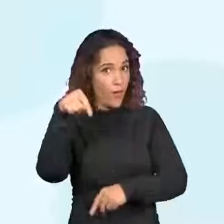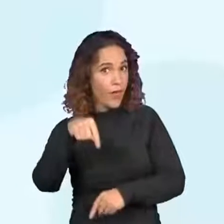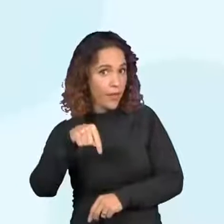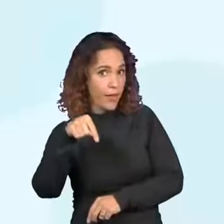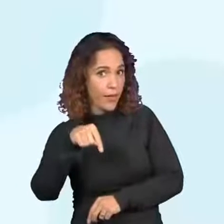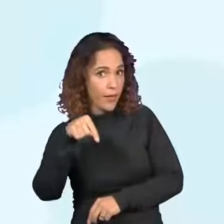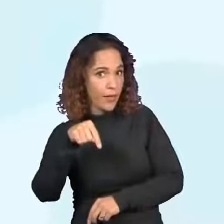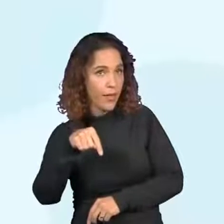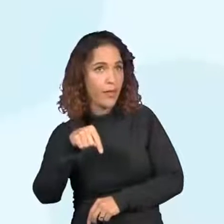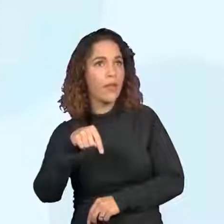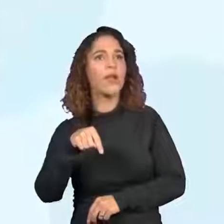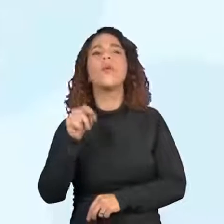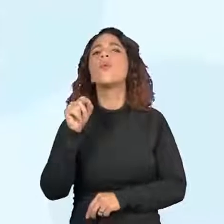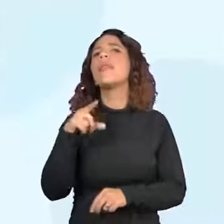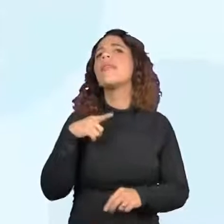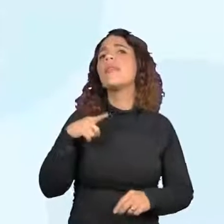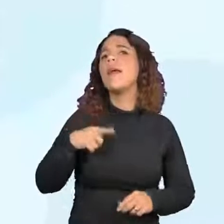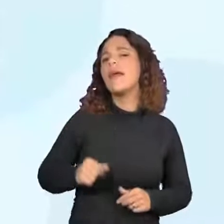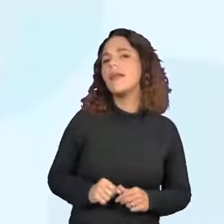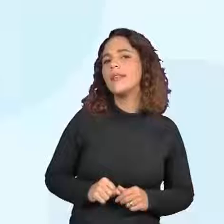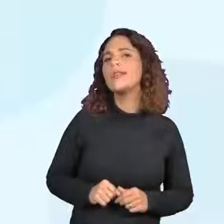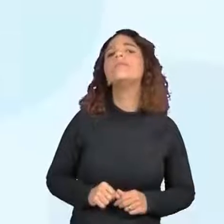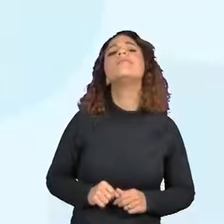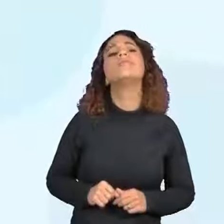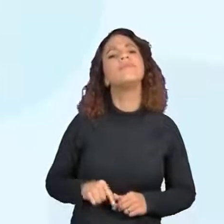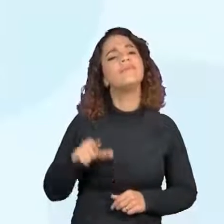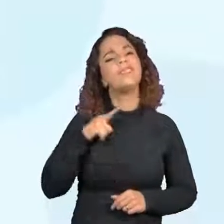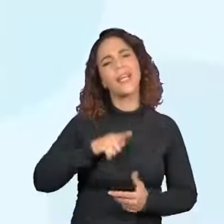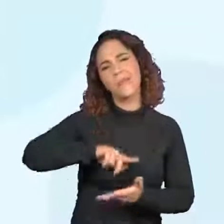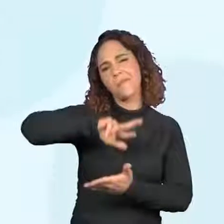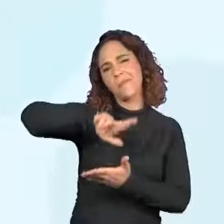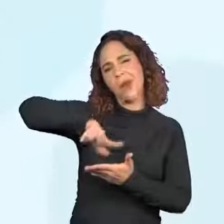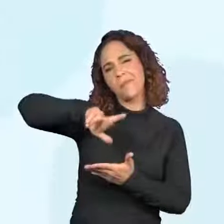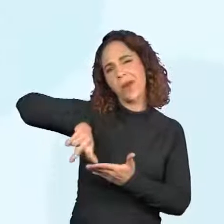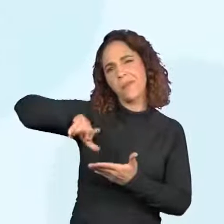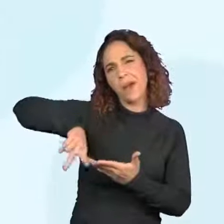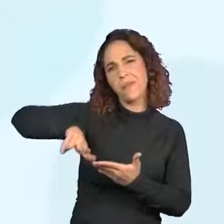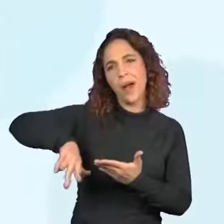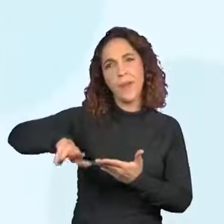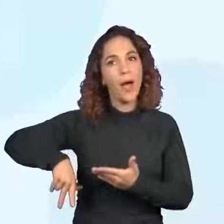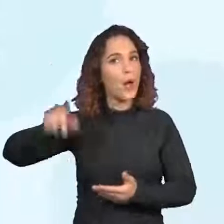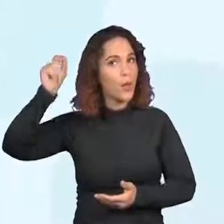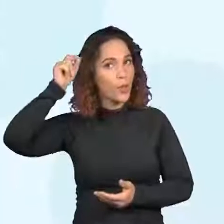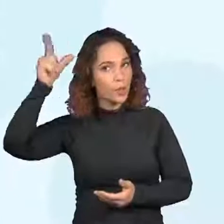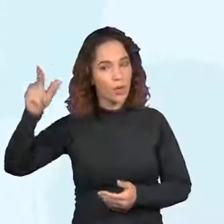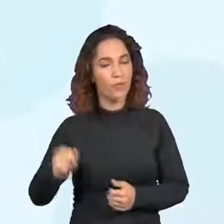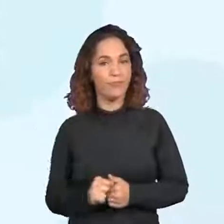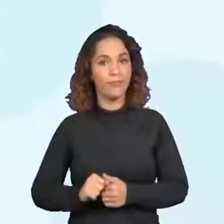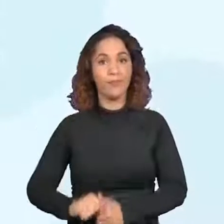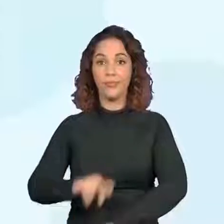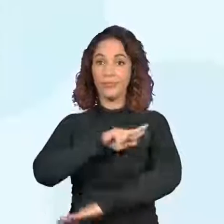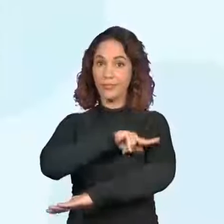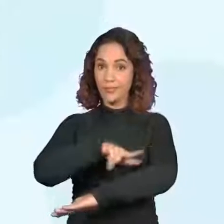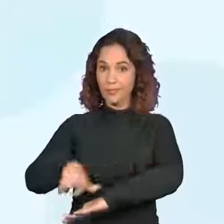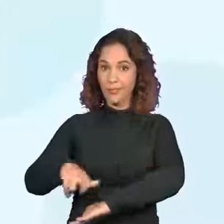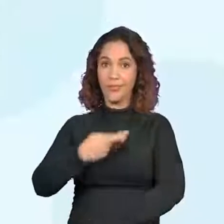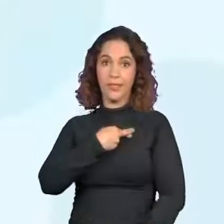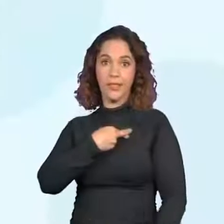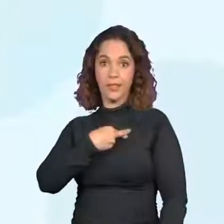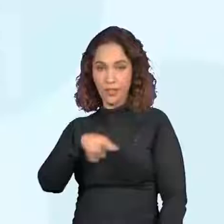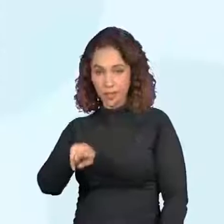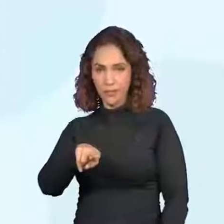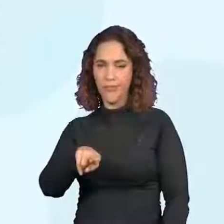é composto de diversidade cultural, étnica, religiosa e